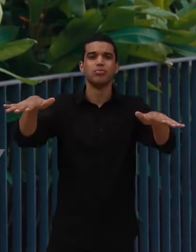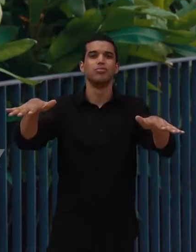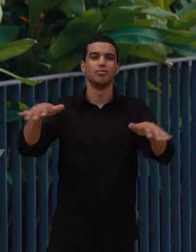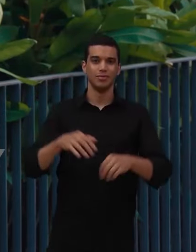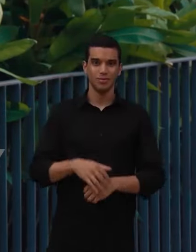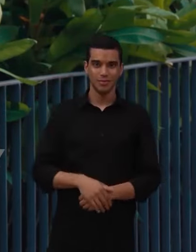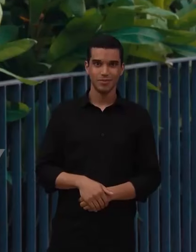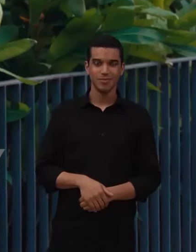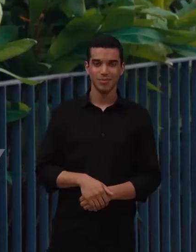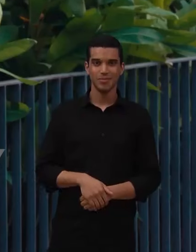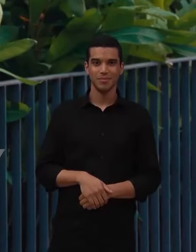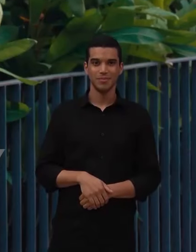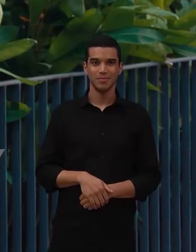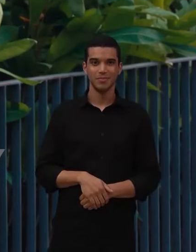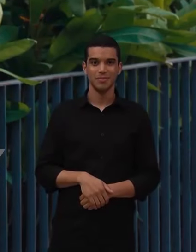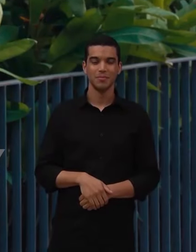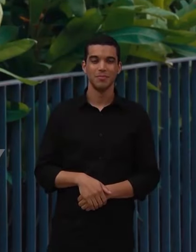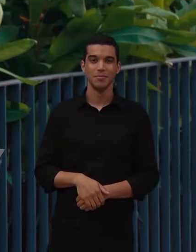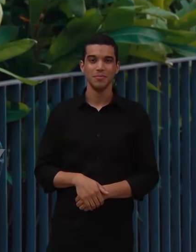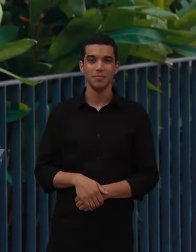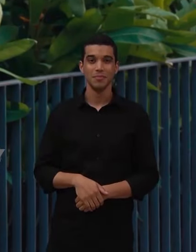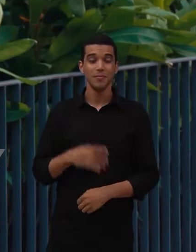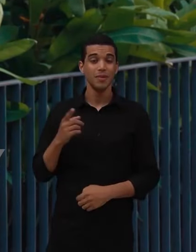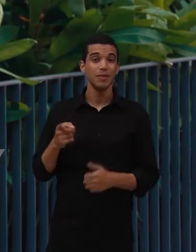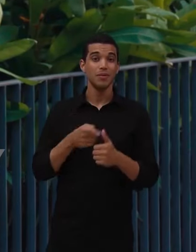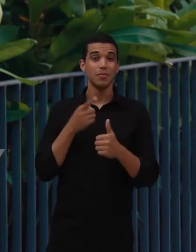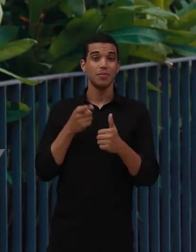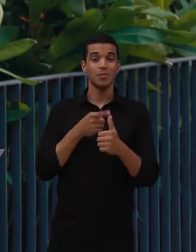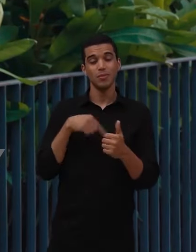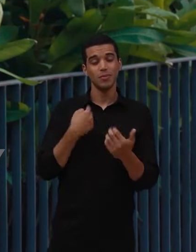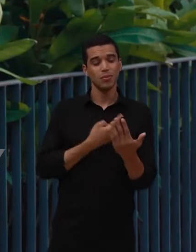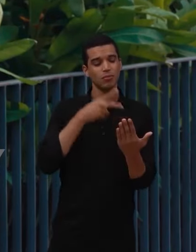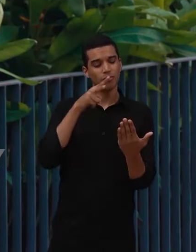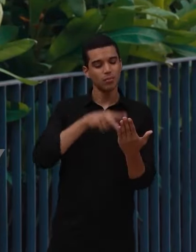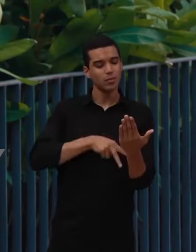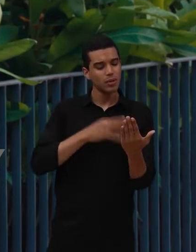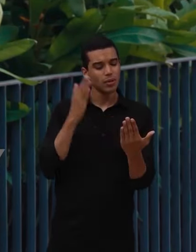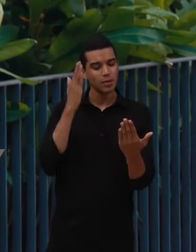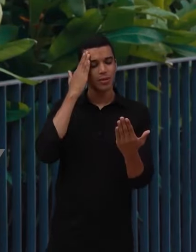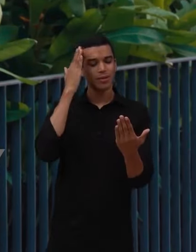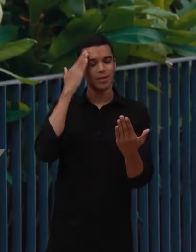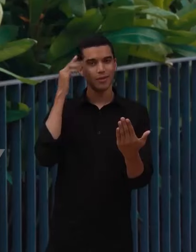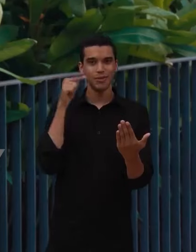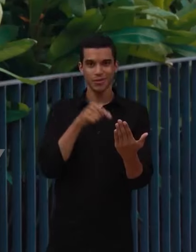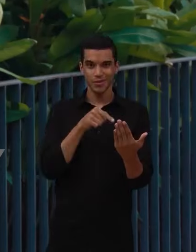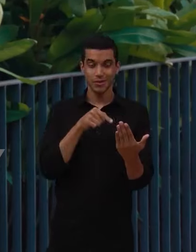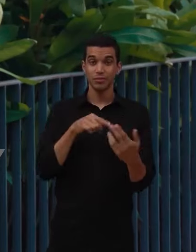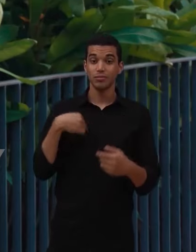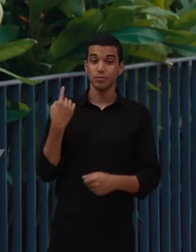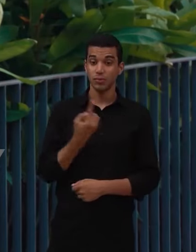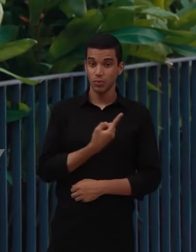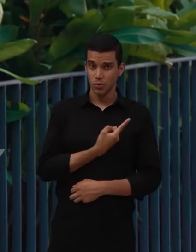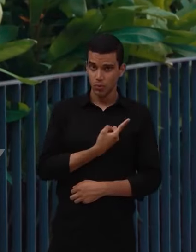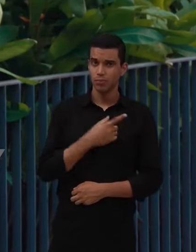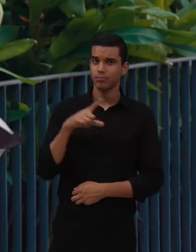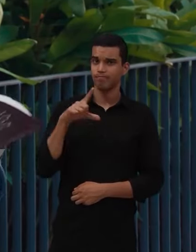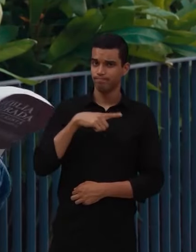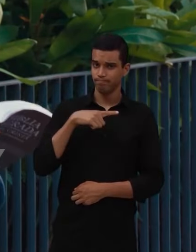geração. E a primeira direção que temos aqui é que